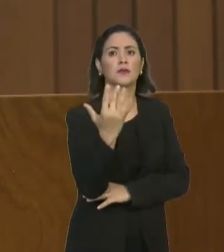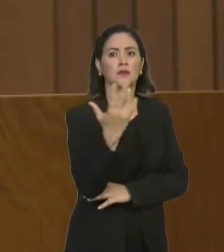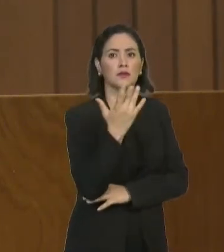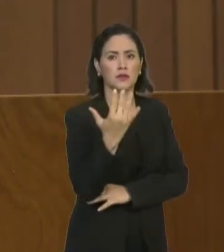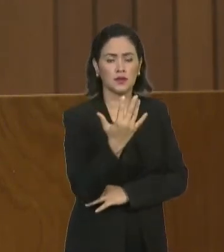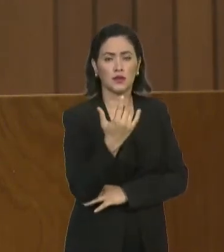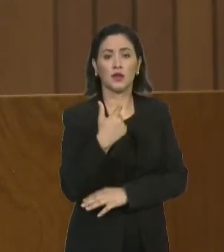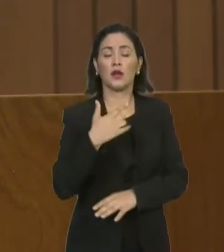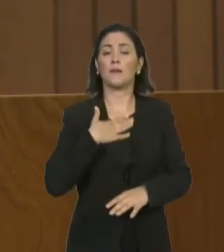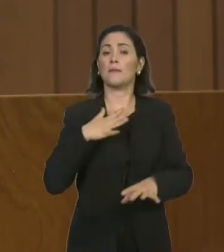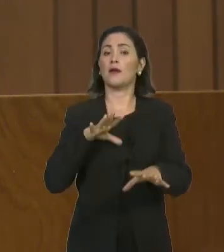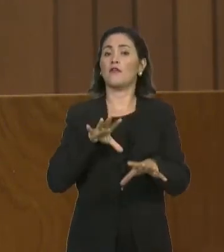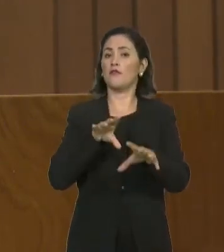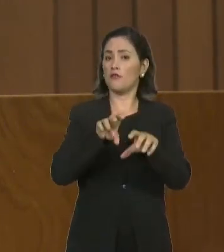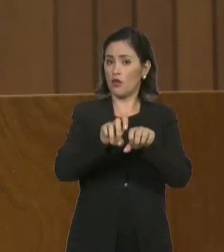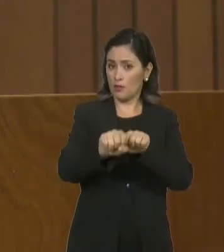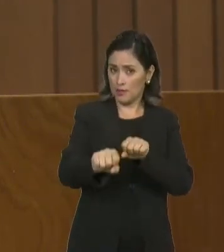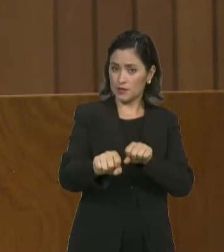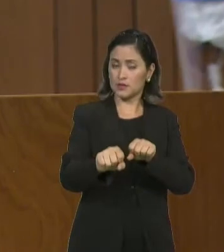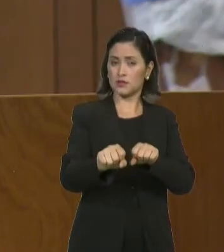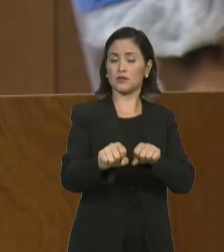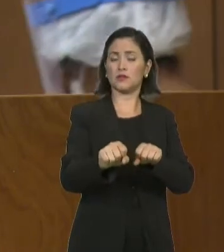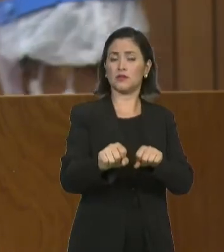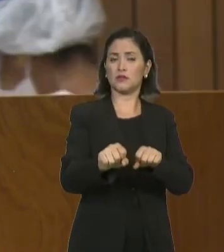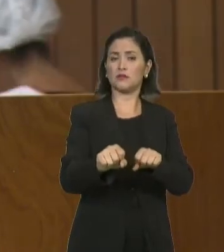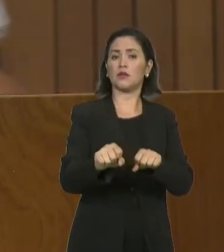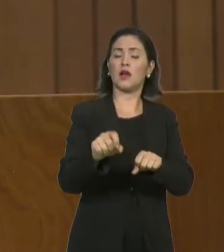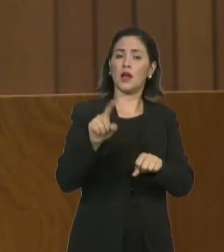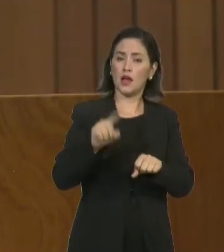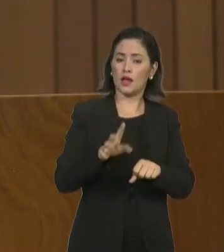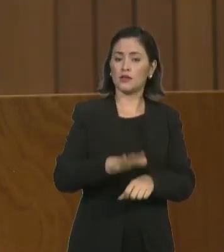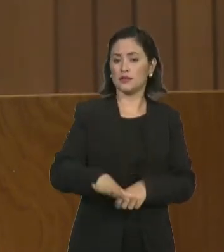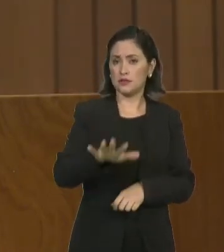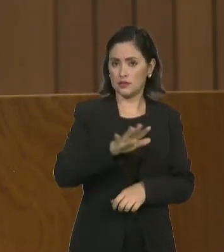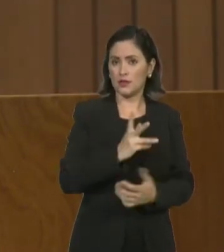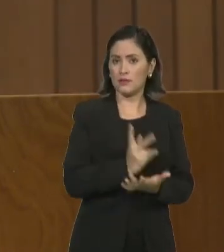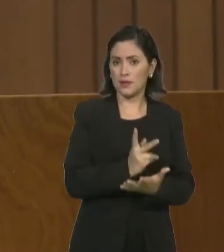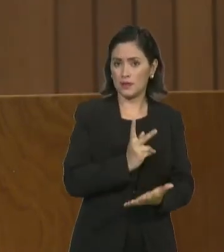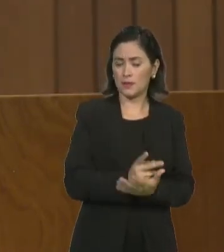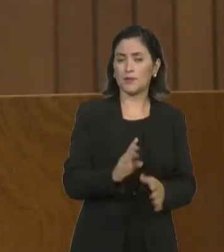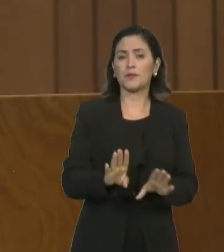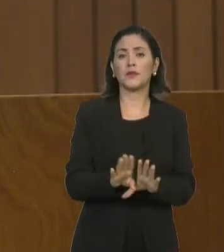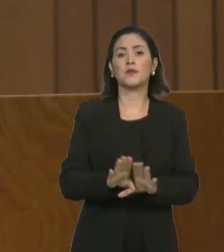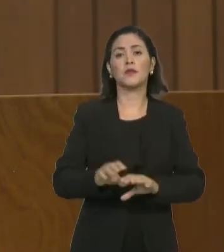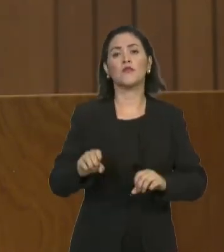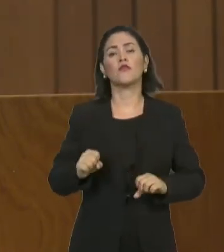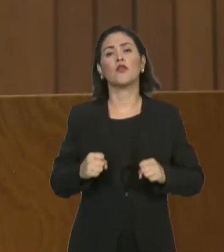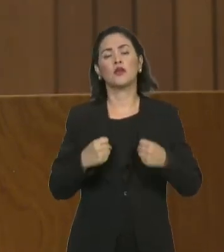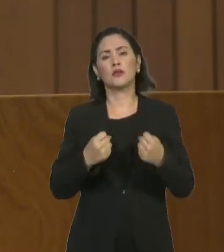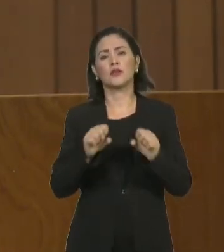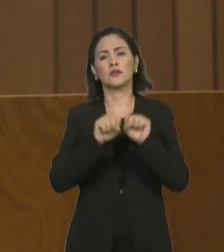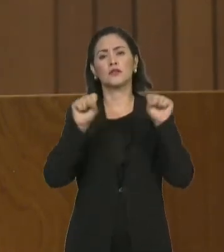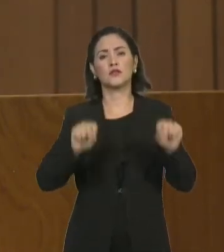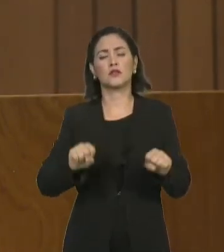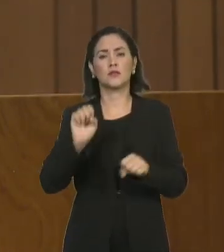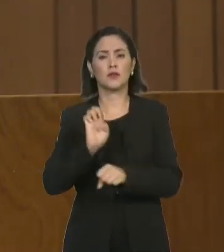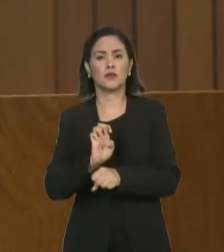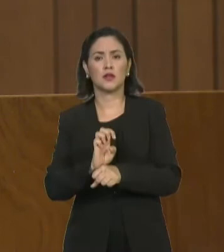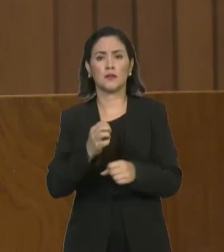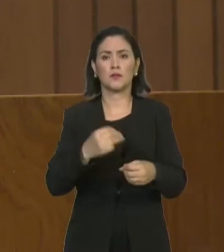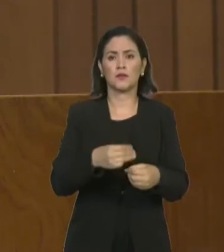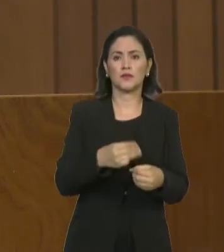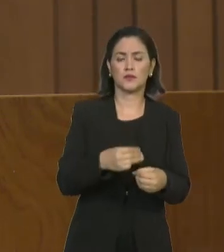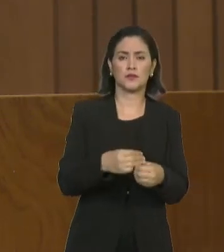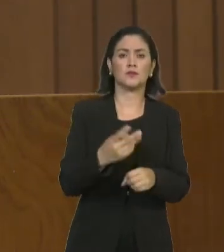isso e também como consequência fortalecer os sistemas estaduais e municipais buscando para tanto